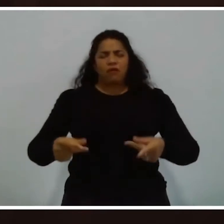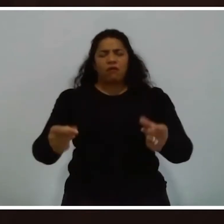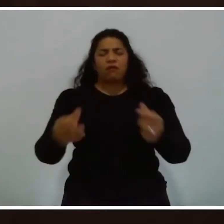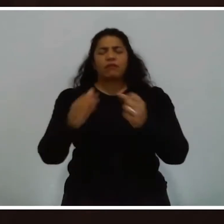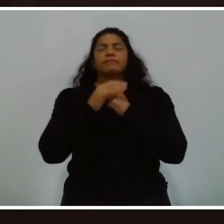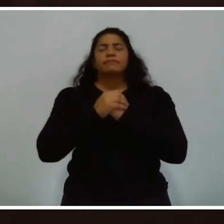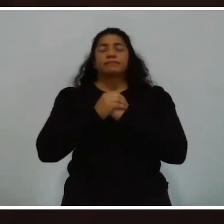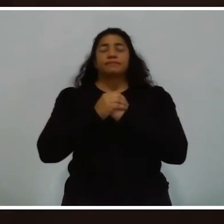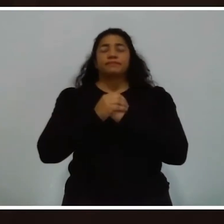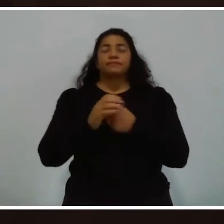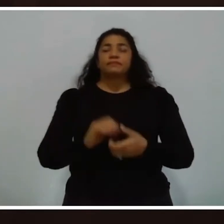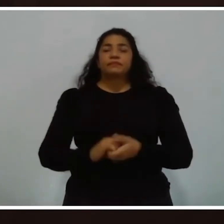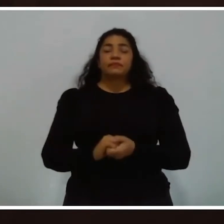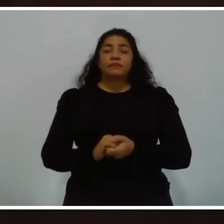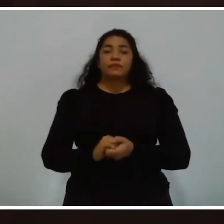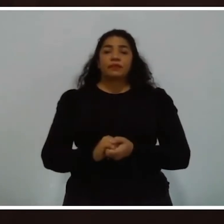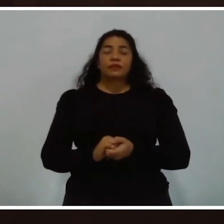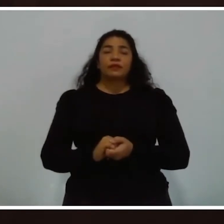a Timóteo.